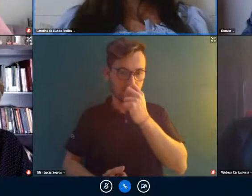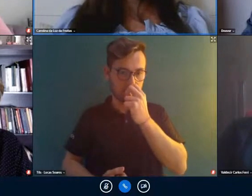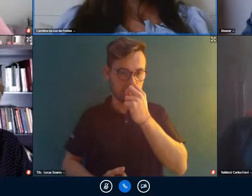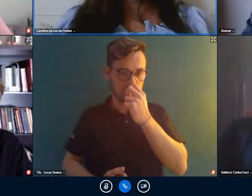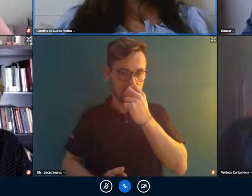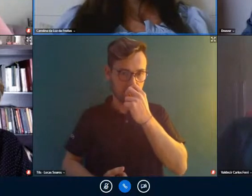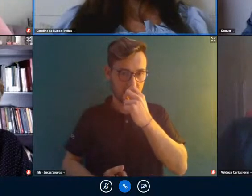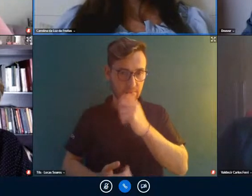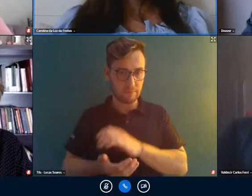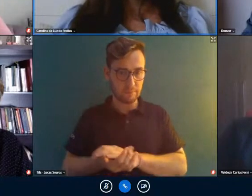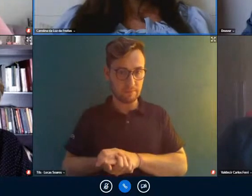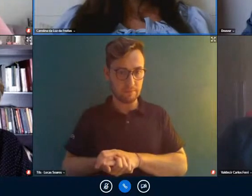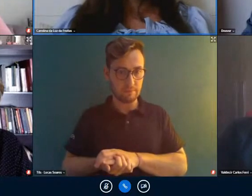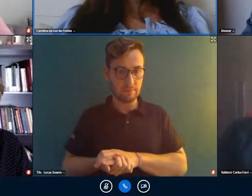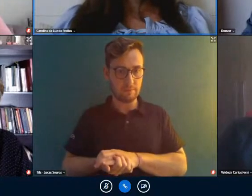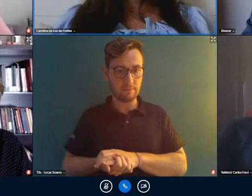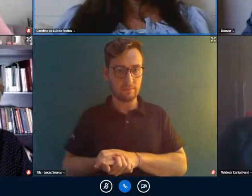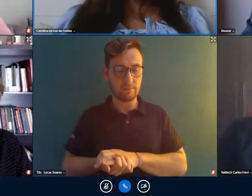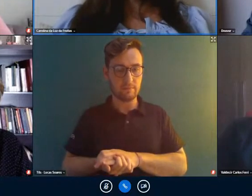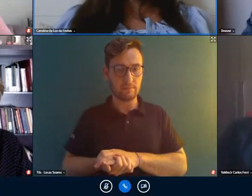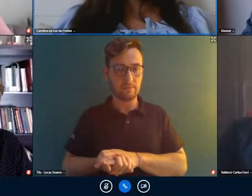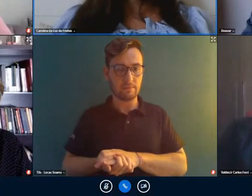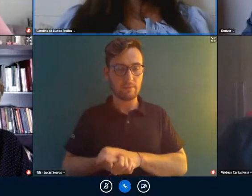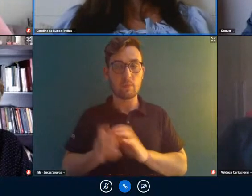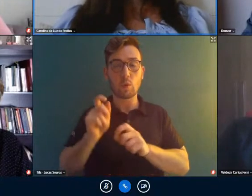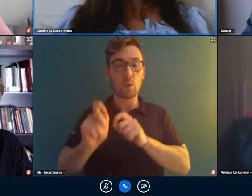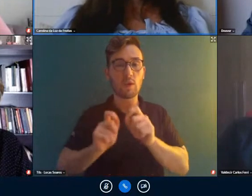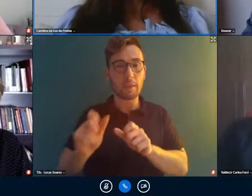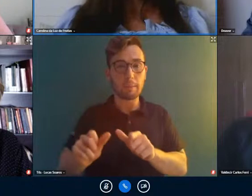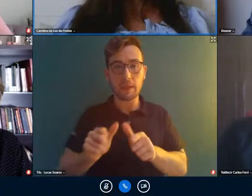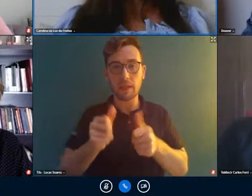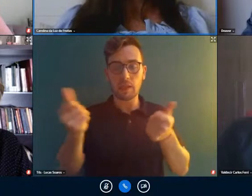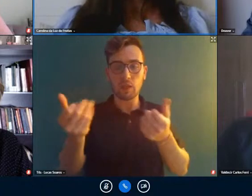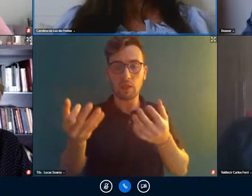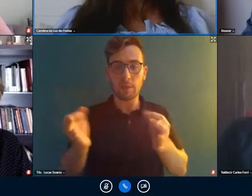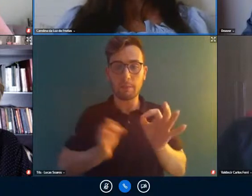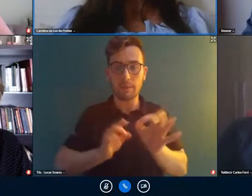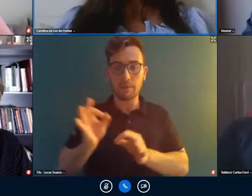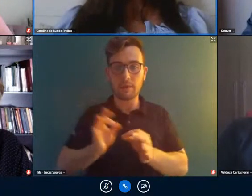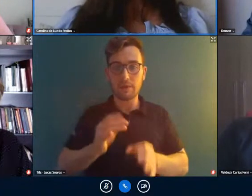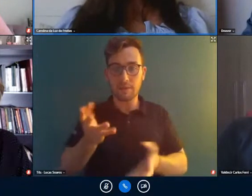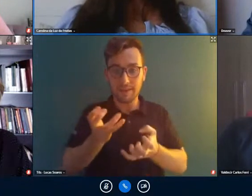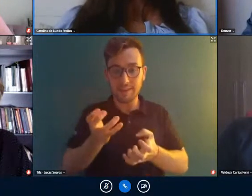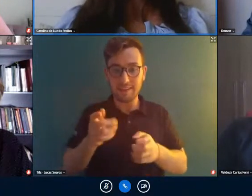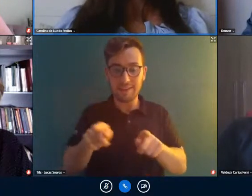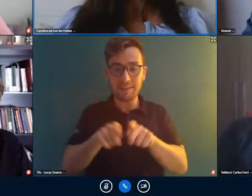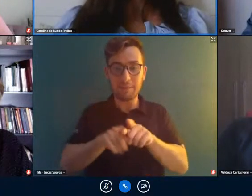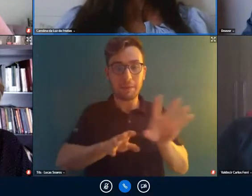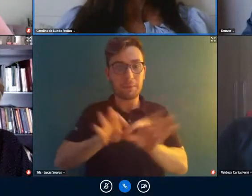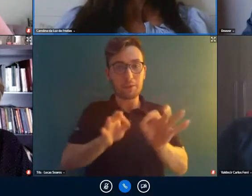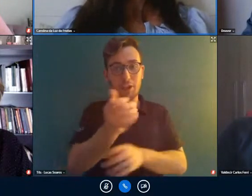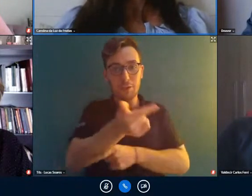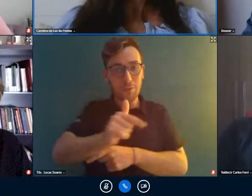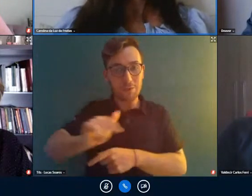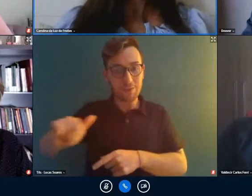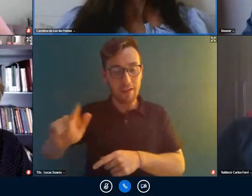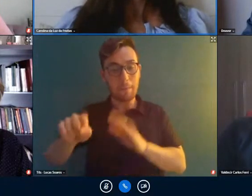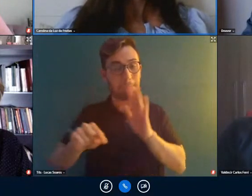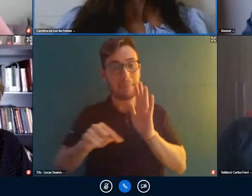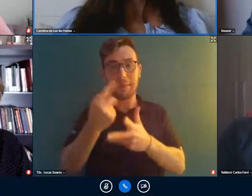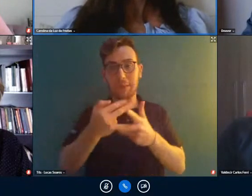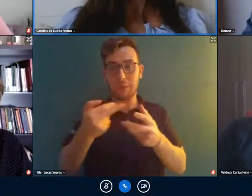dois pontos a melhorar no projeto. O que eu gostaria, na verdade, é que o projeto continuasse, né? É o primeiro ponto,